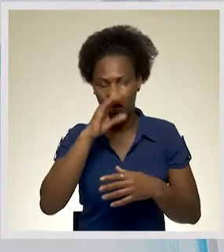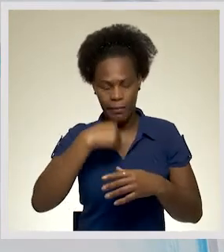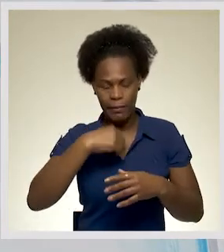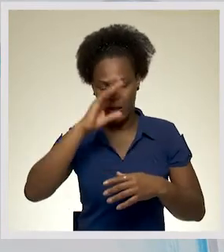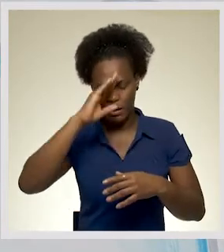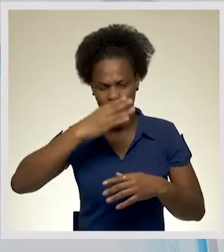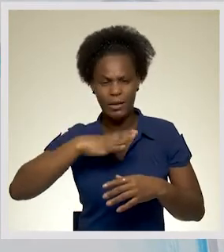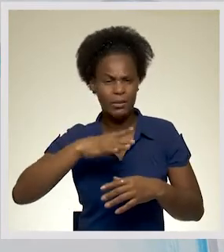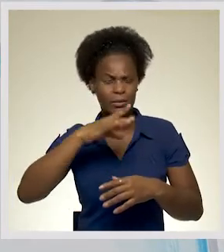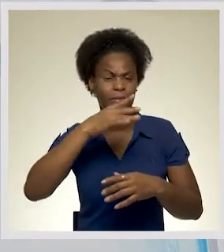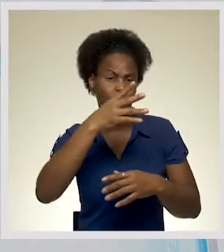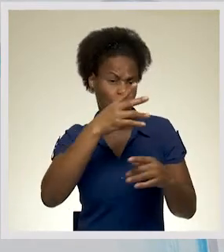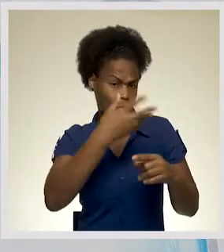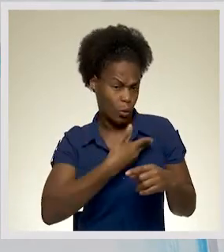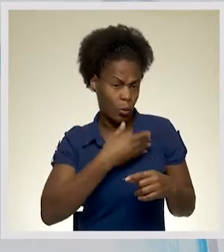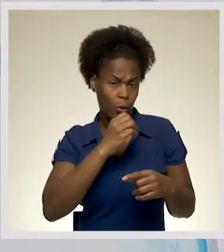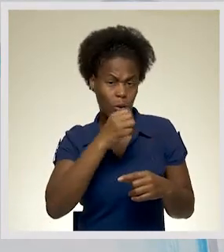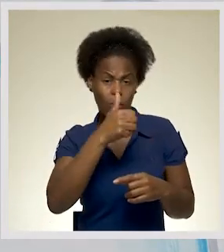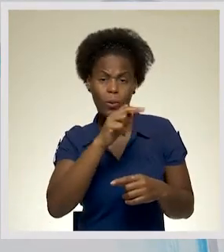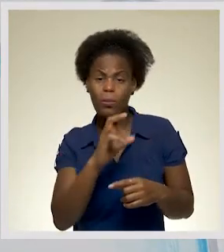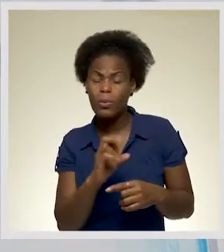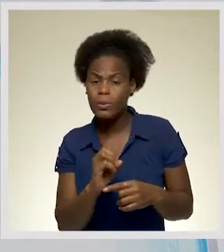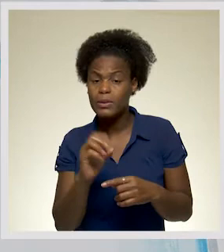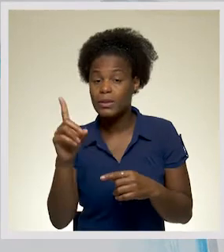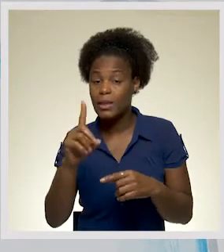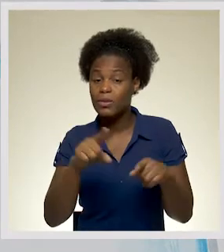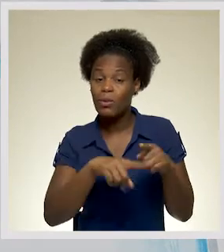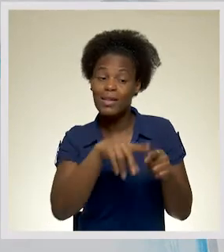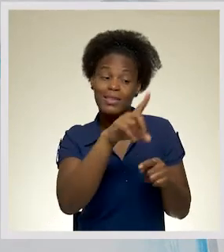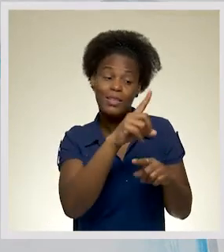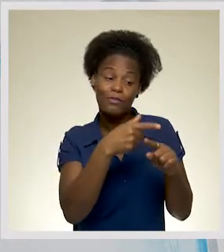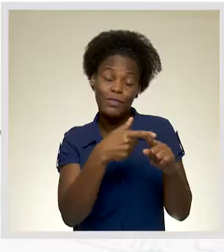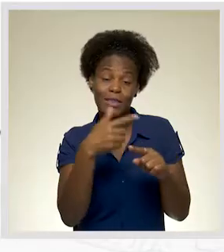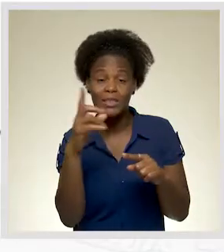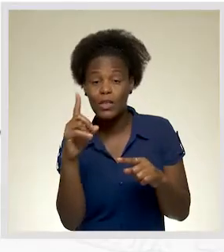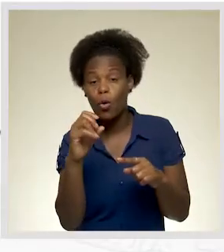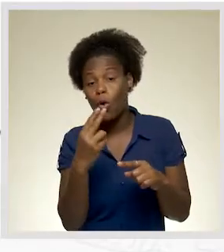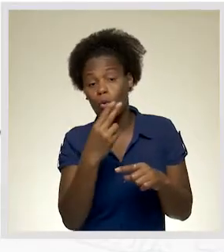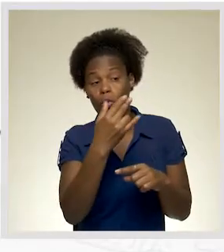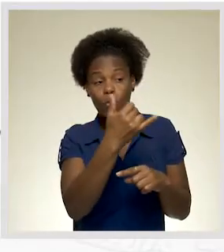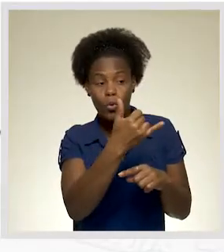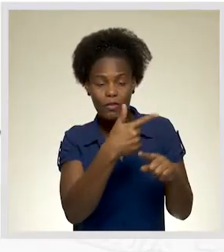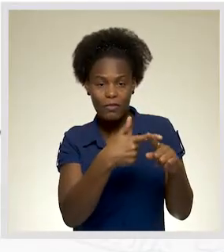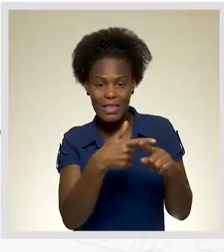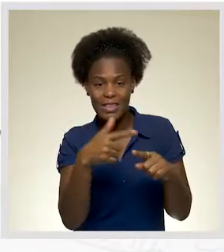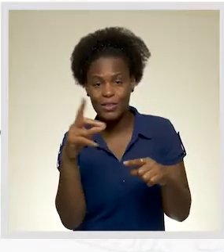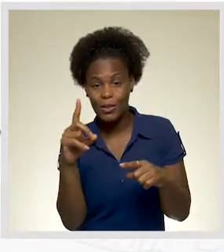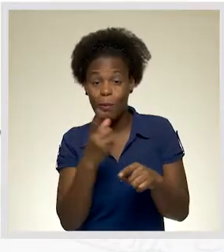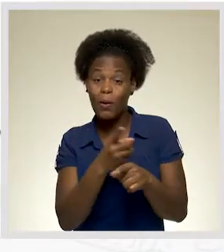multiplico 6 por 2, ou 2 por 6, porque é comutativo, não é? Então, temos ali